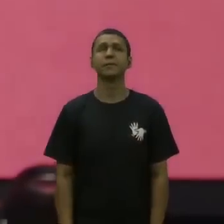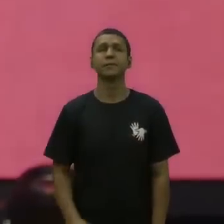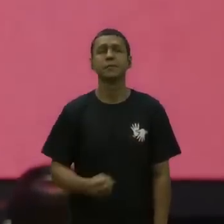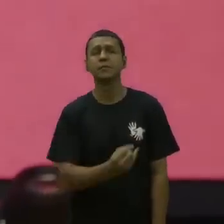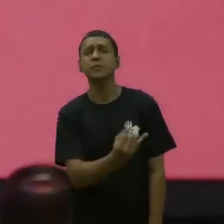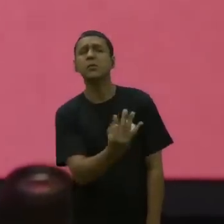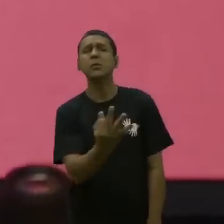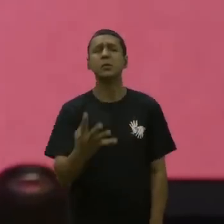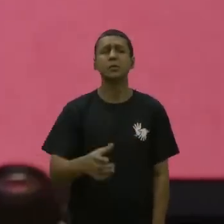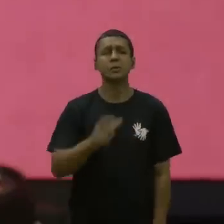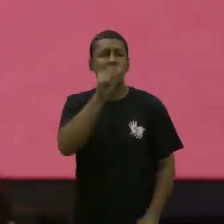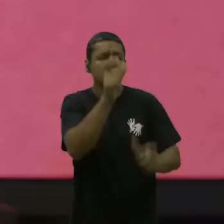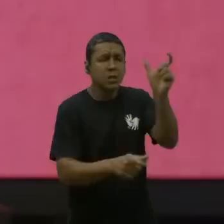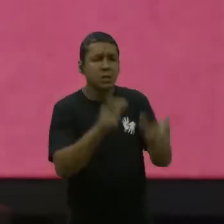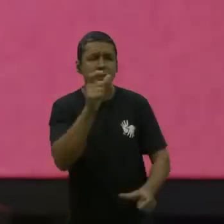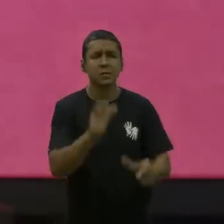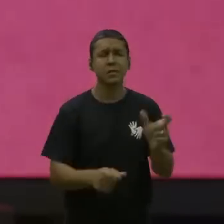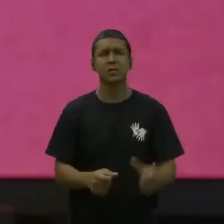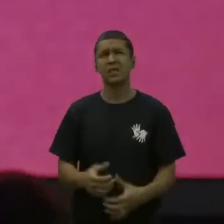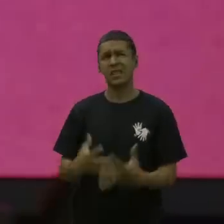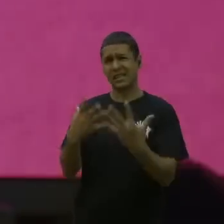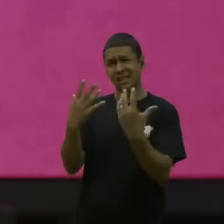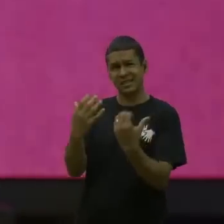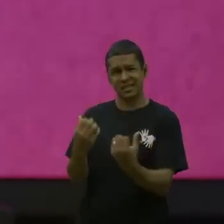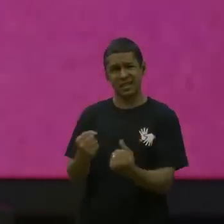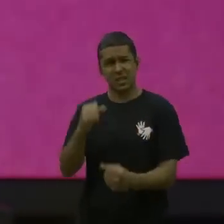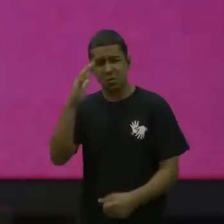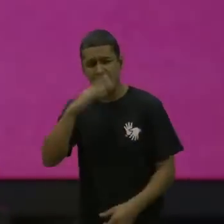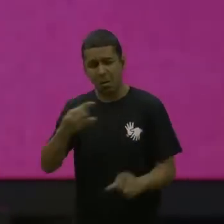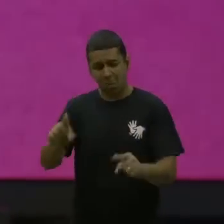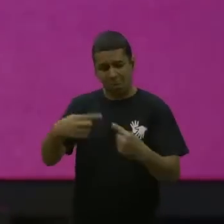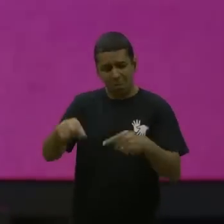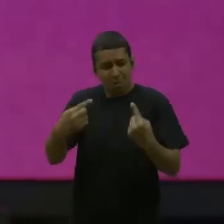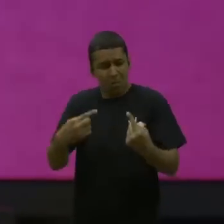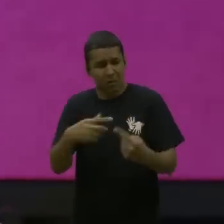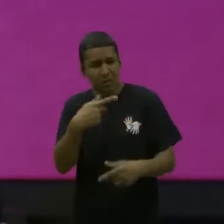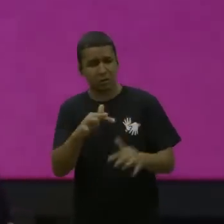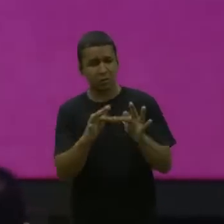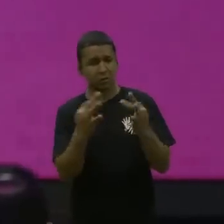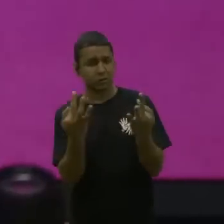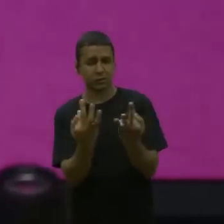Quantas pessoas aceitando sentenças nas suas famílias,